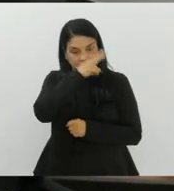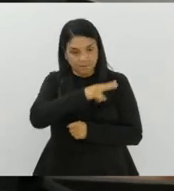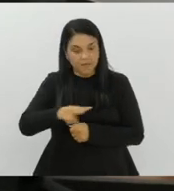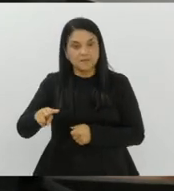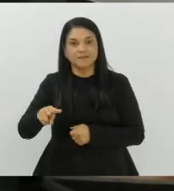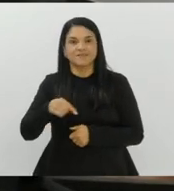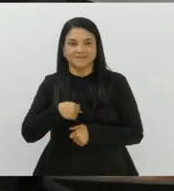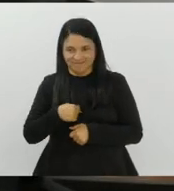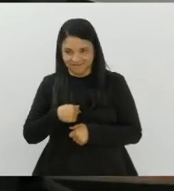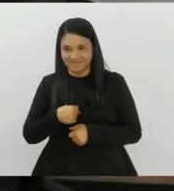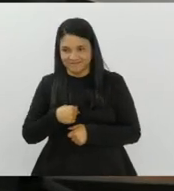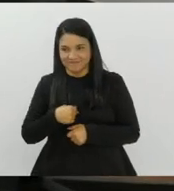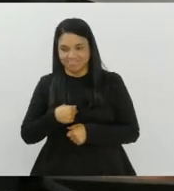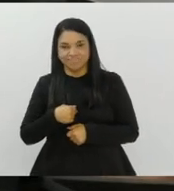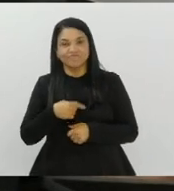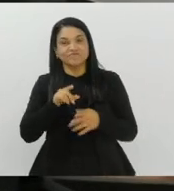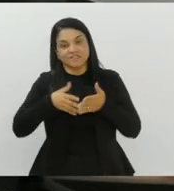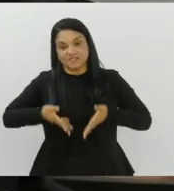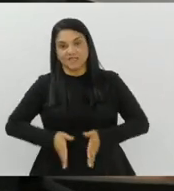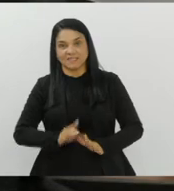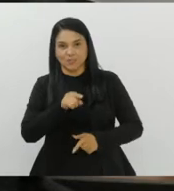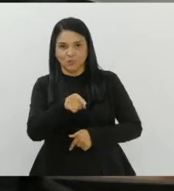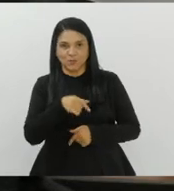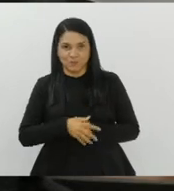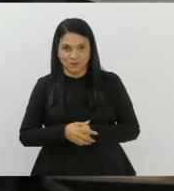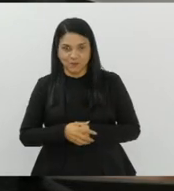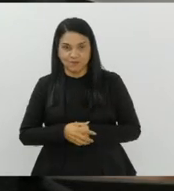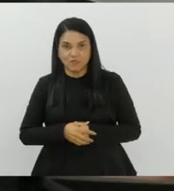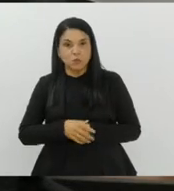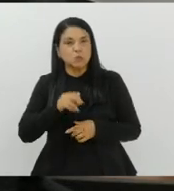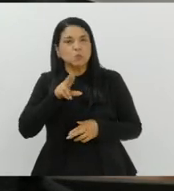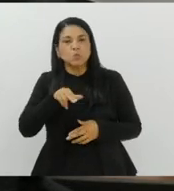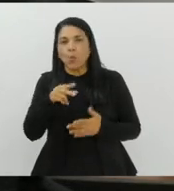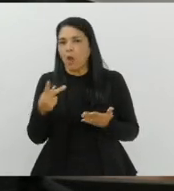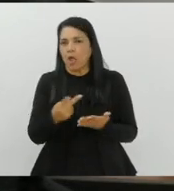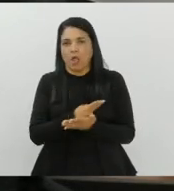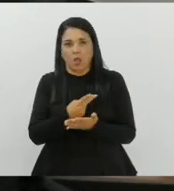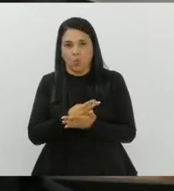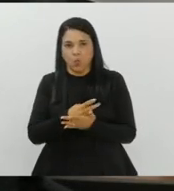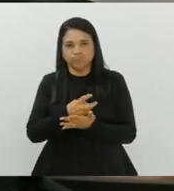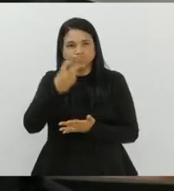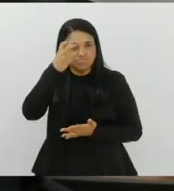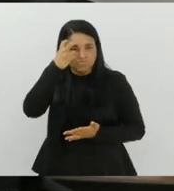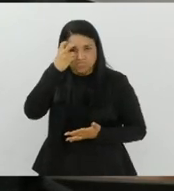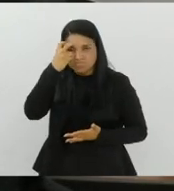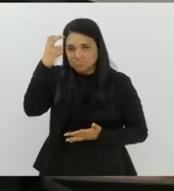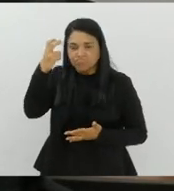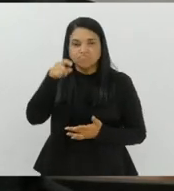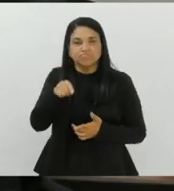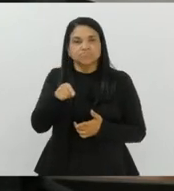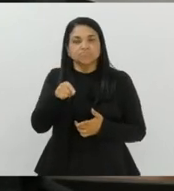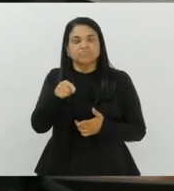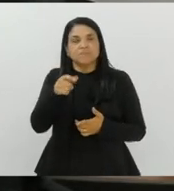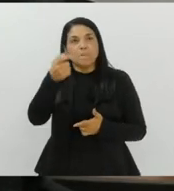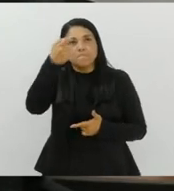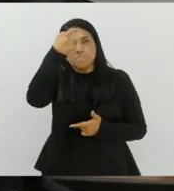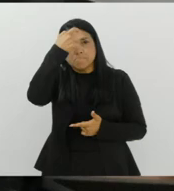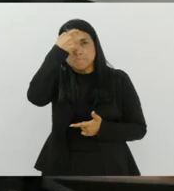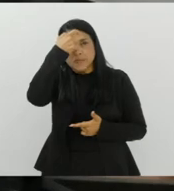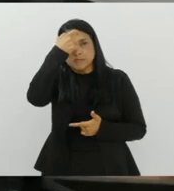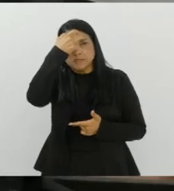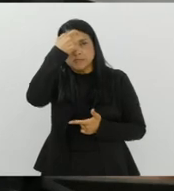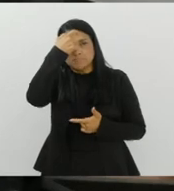um dos senhores nasceram. Ele nunca errou. É como se ele tivesse na sua mente um